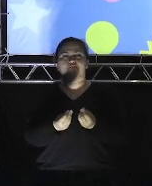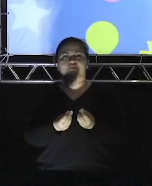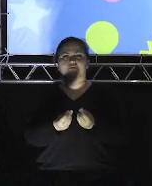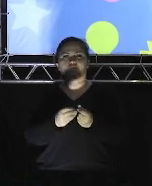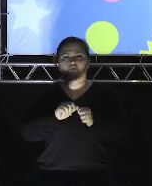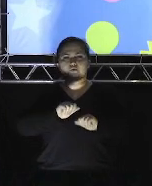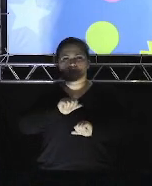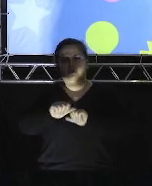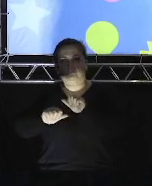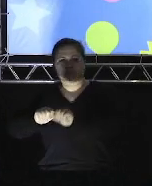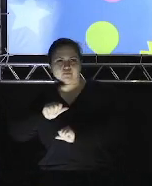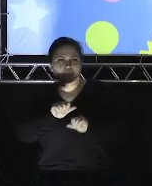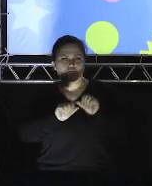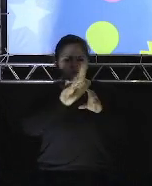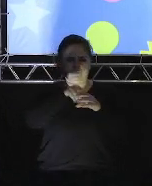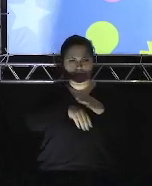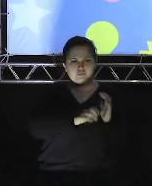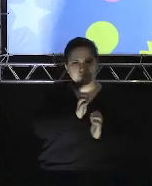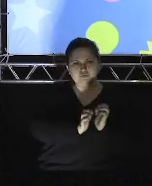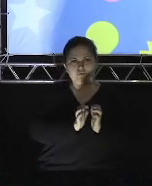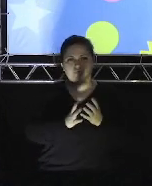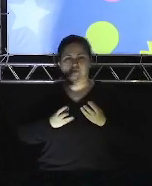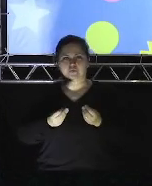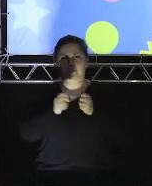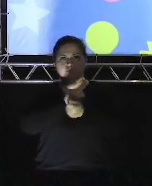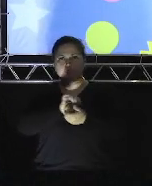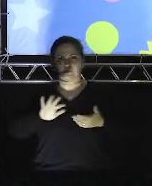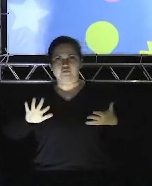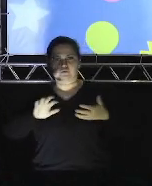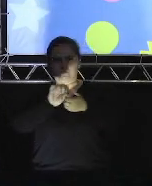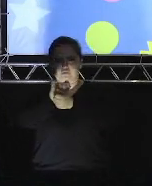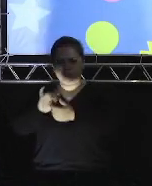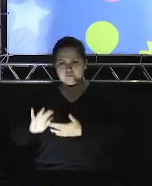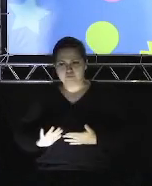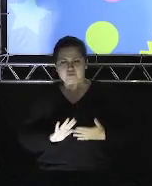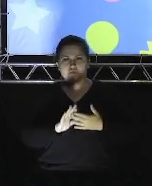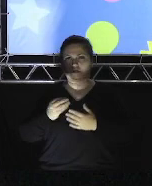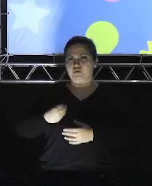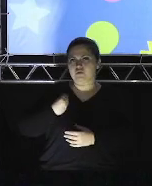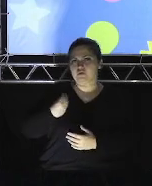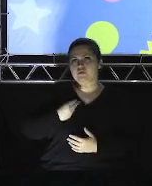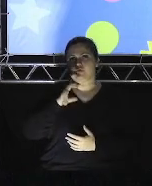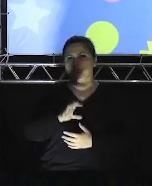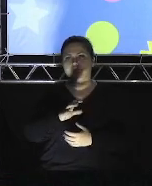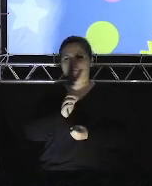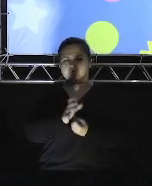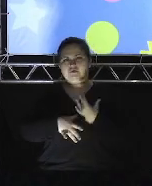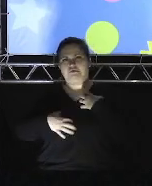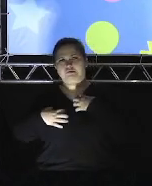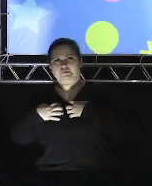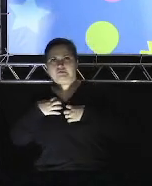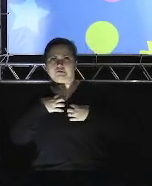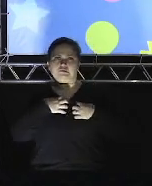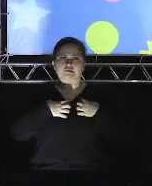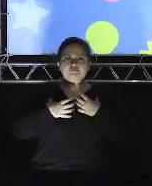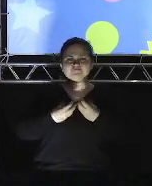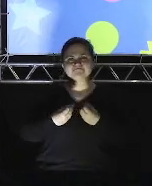vívida nas organizações, e elas são muito fluidas. E passar por isso gera muito desconforto.